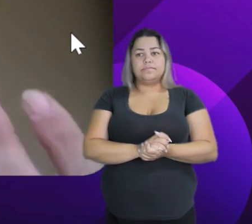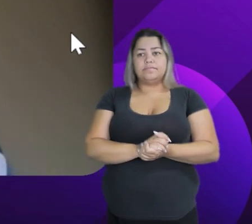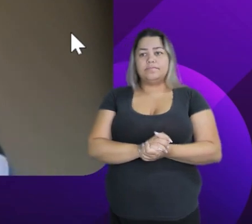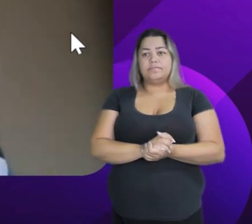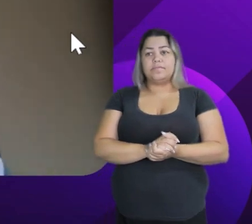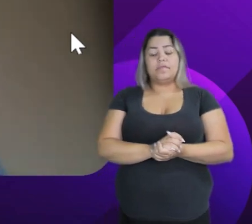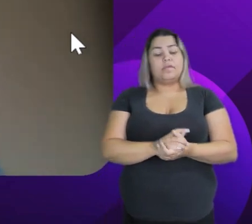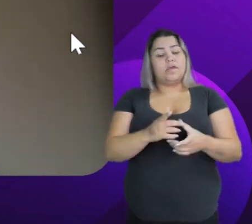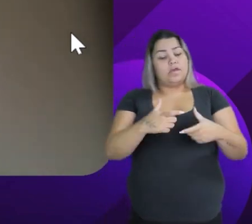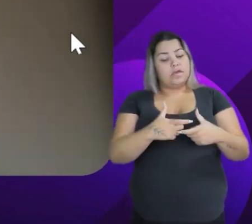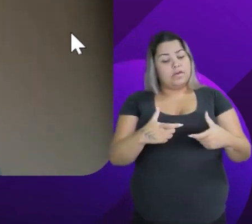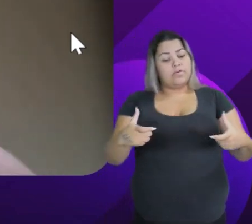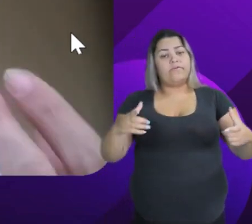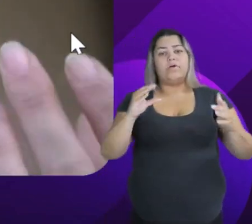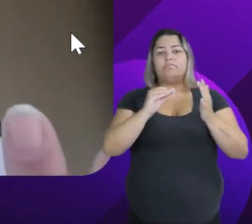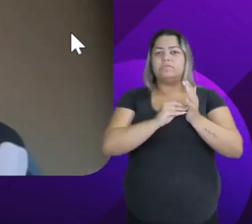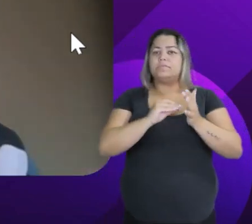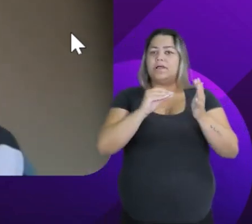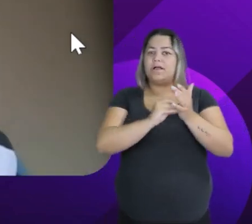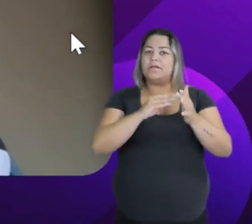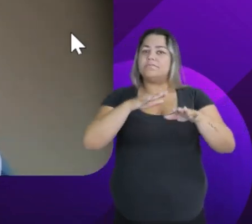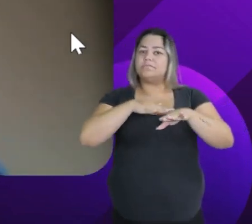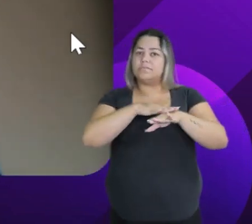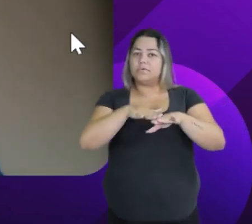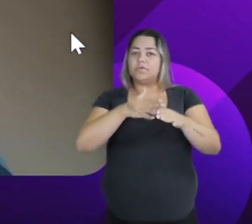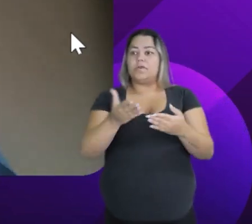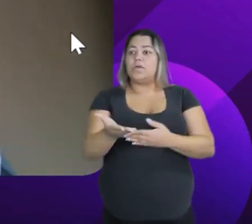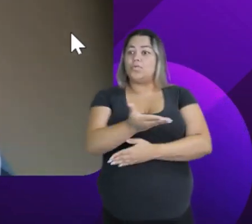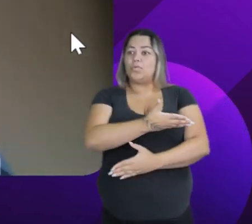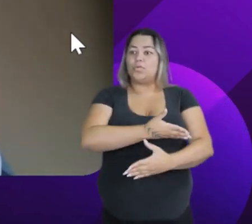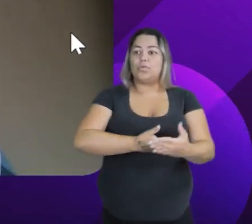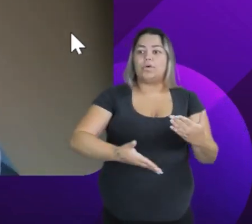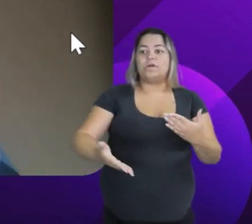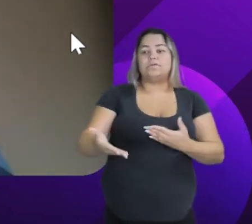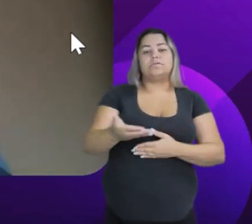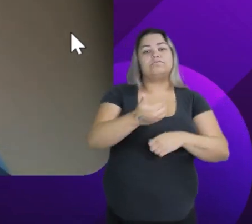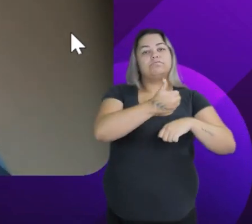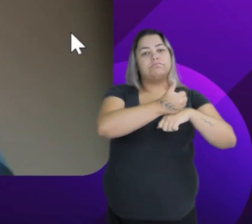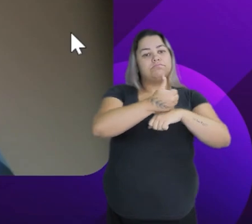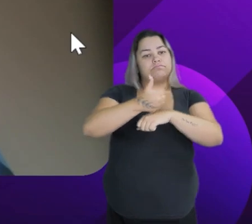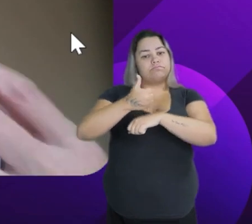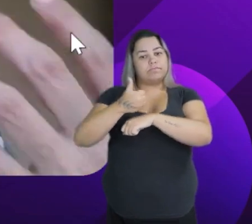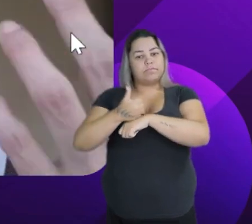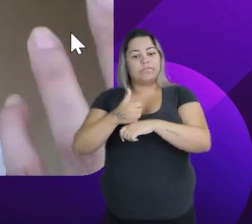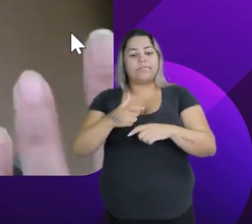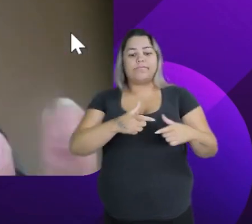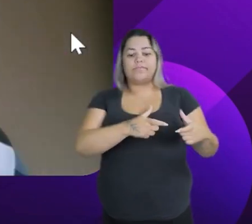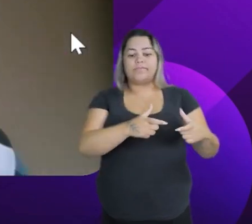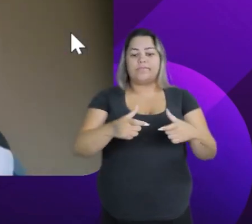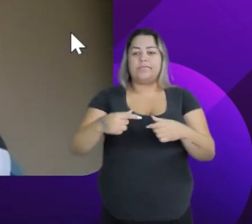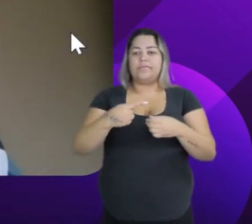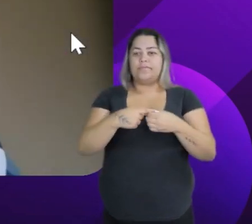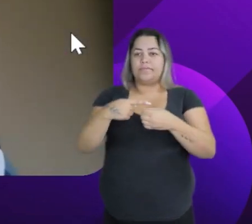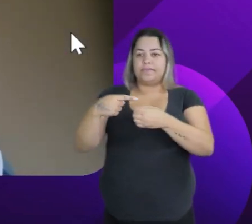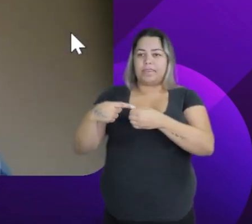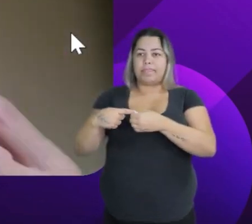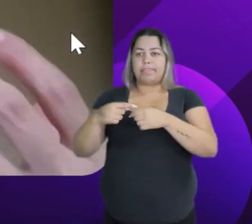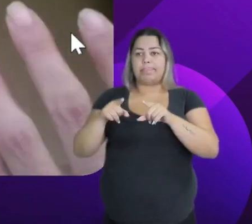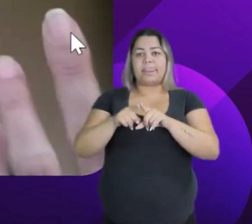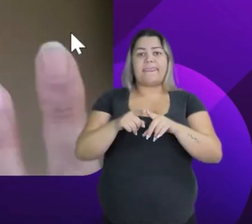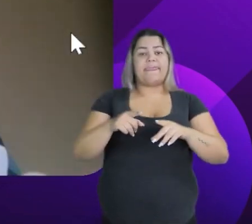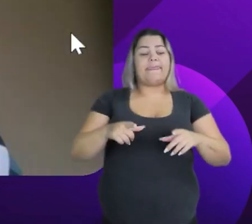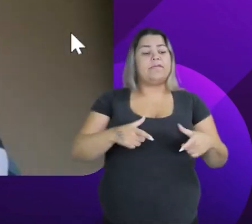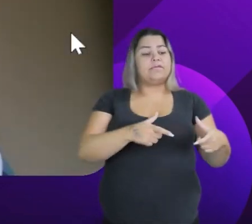gente ampliar essa conversa, essa ocupação desses espaços da cidade, né? Então, revitalizar as